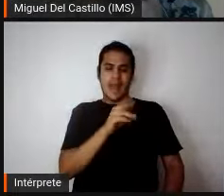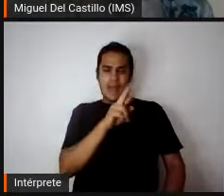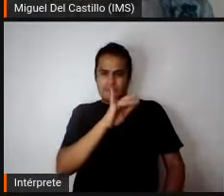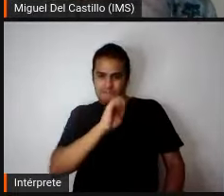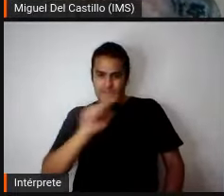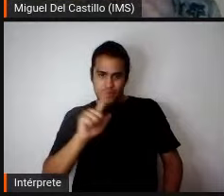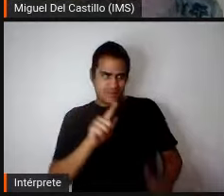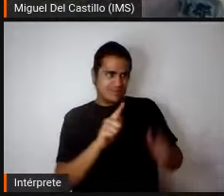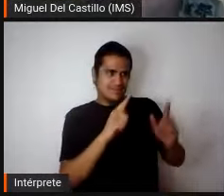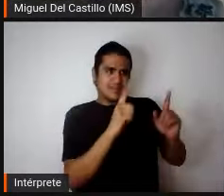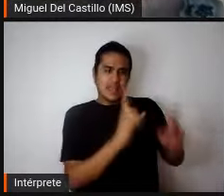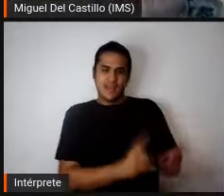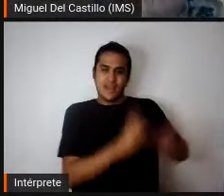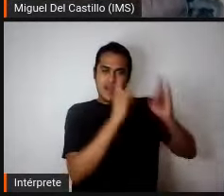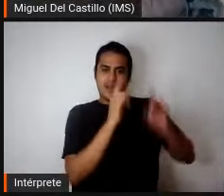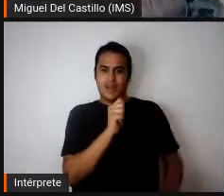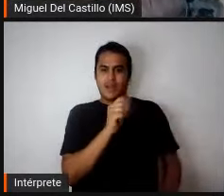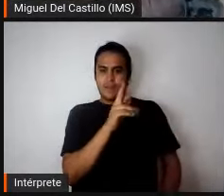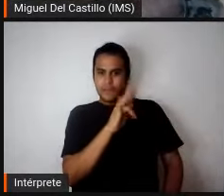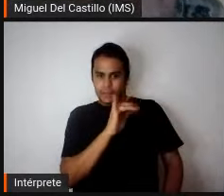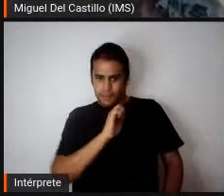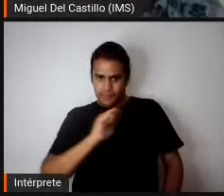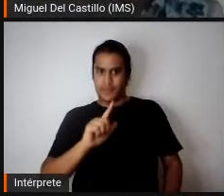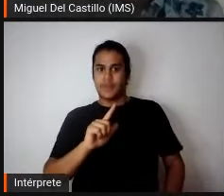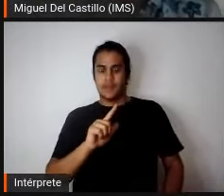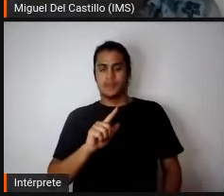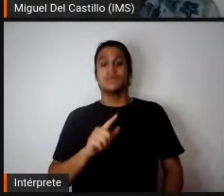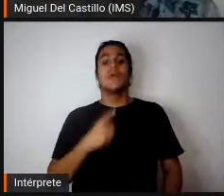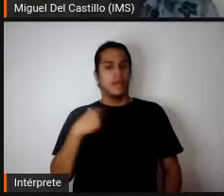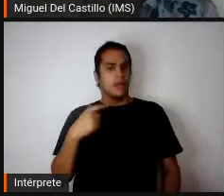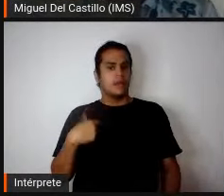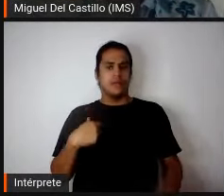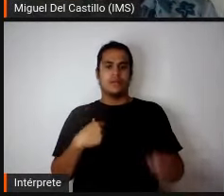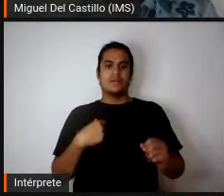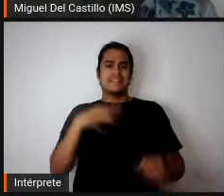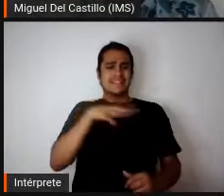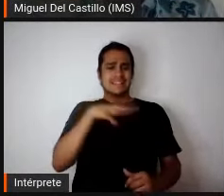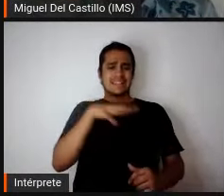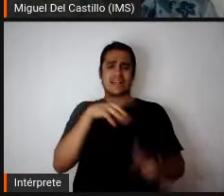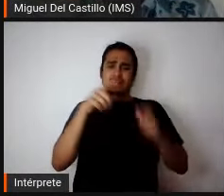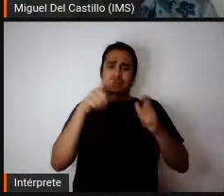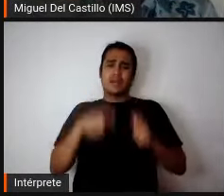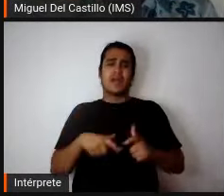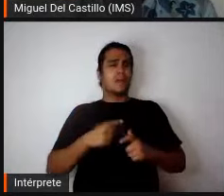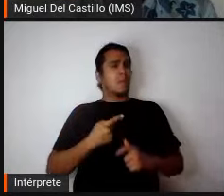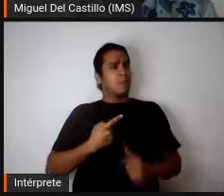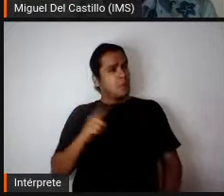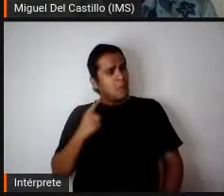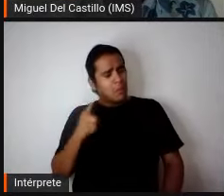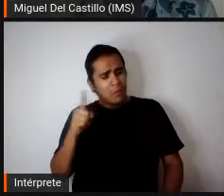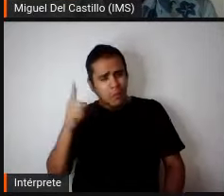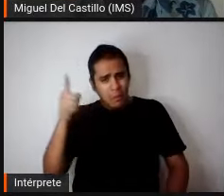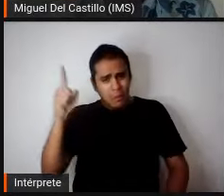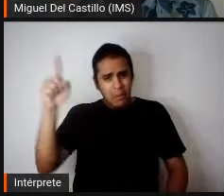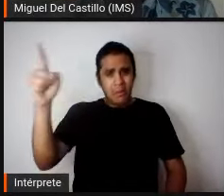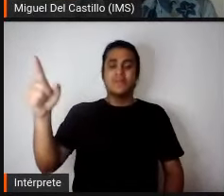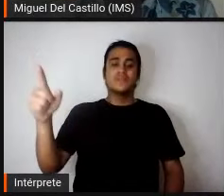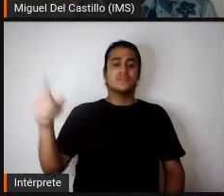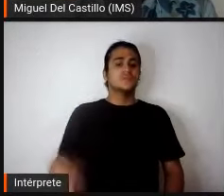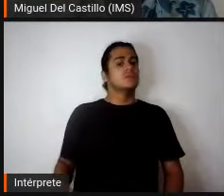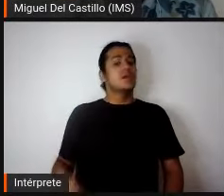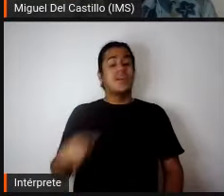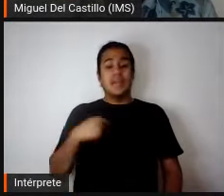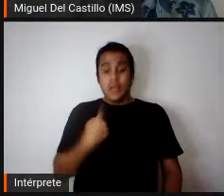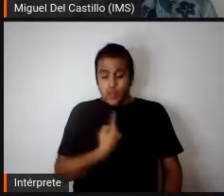eles nos mandaram, a Cláudia e eu, fora da cidade, para os lugares mais longe, quer dizer, ninguém